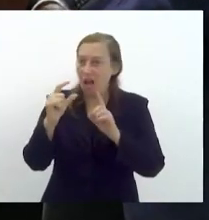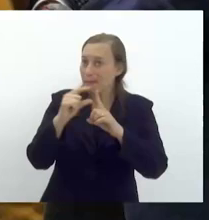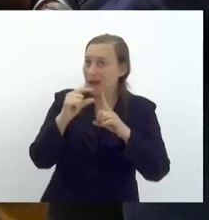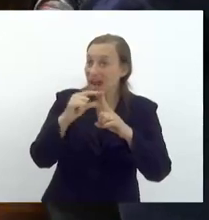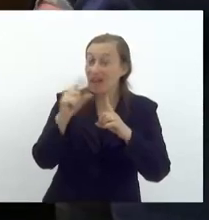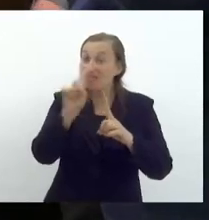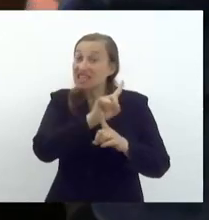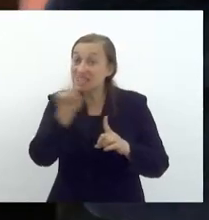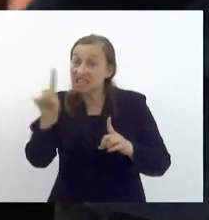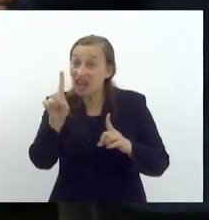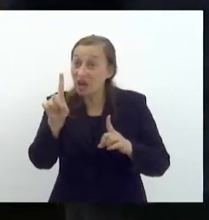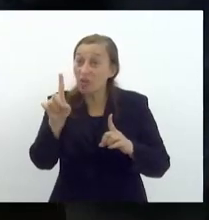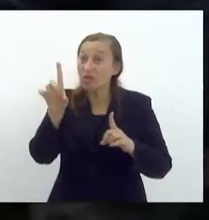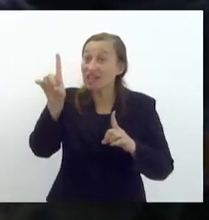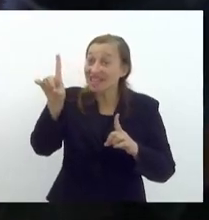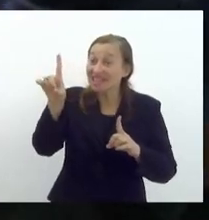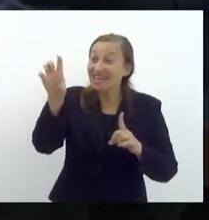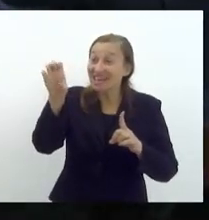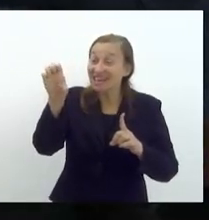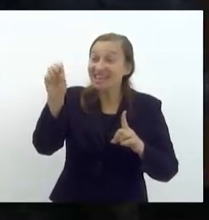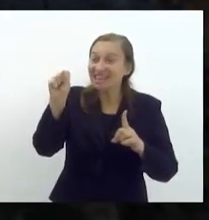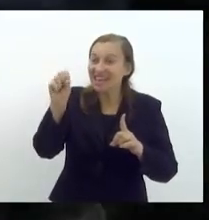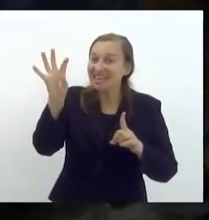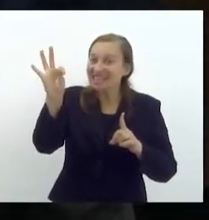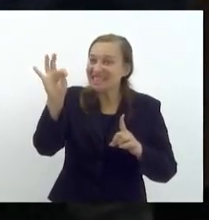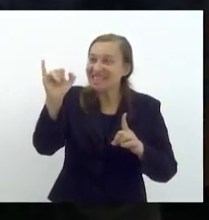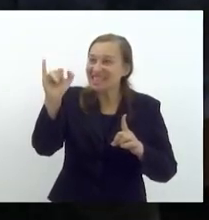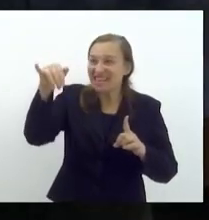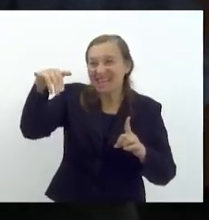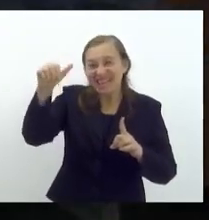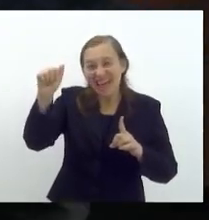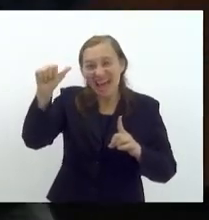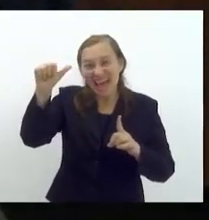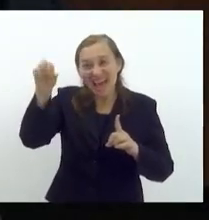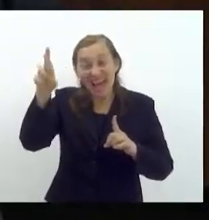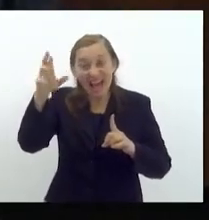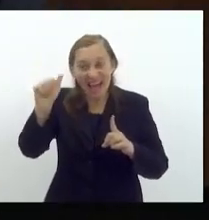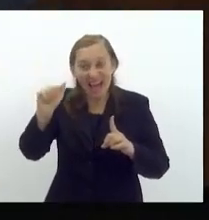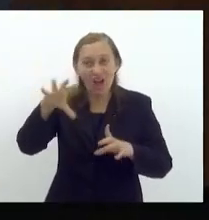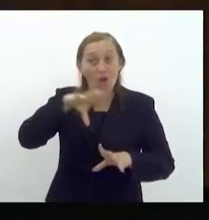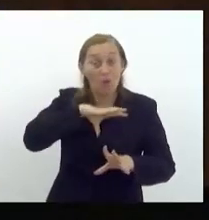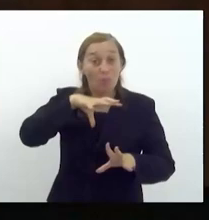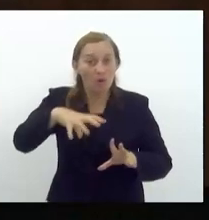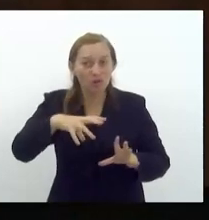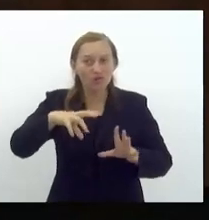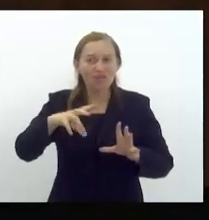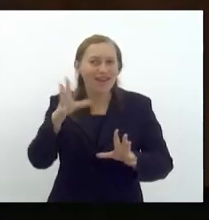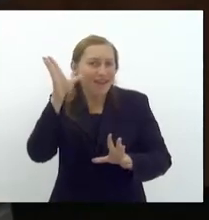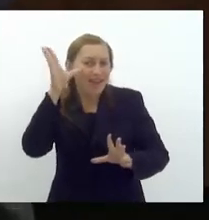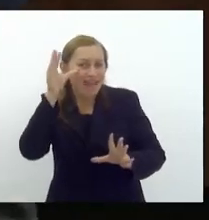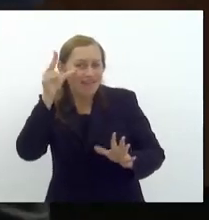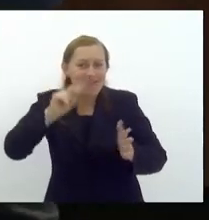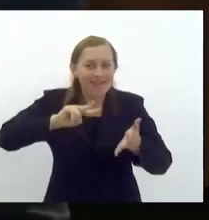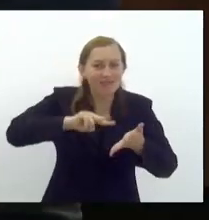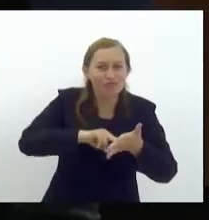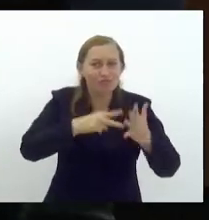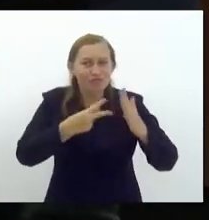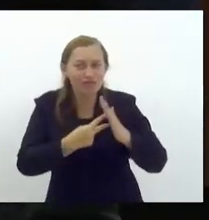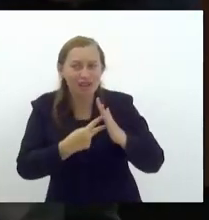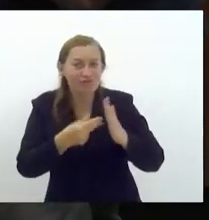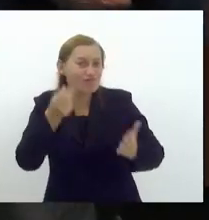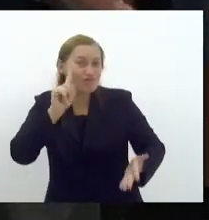a nossa língua ela é interessante porque ela dá muitas intestinal não dá obrigação nenhuma